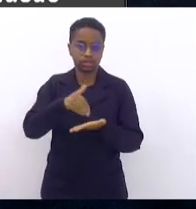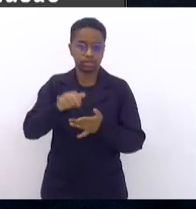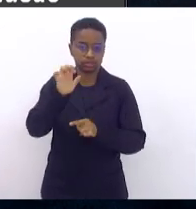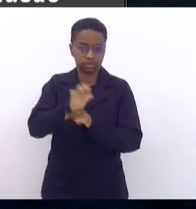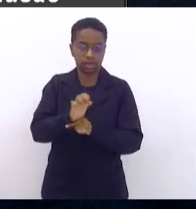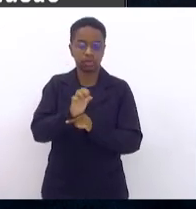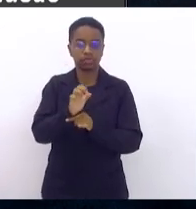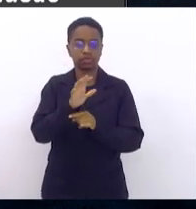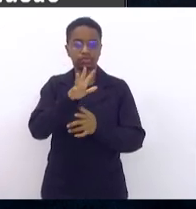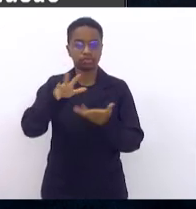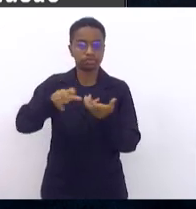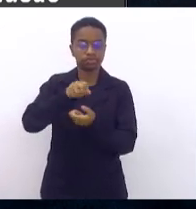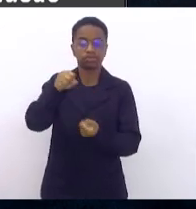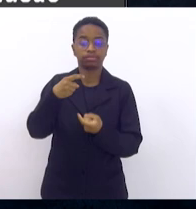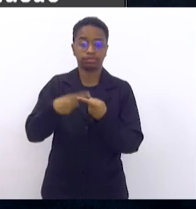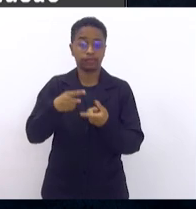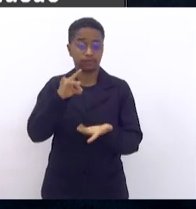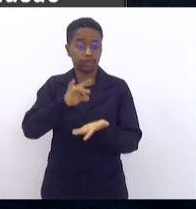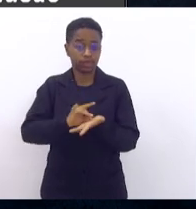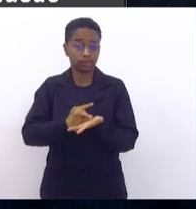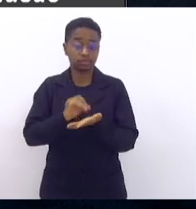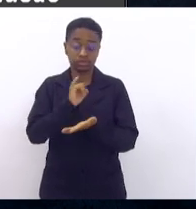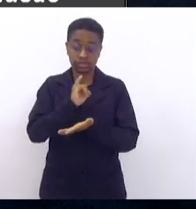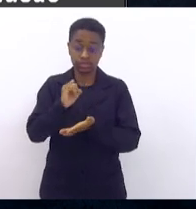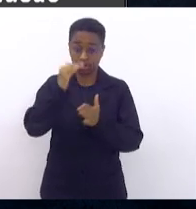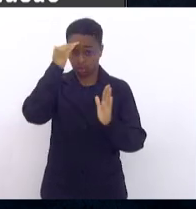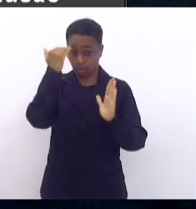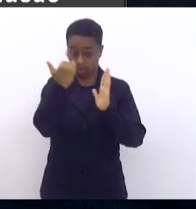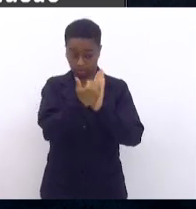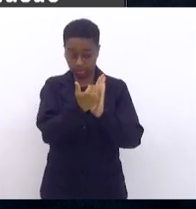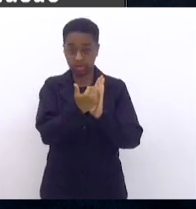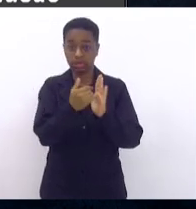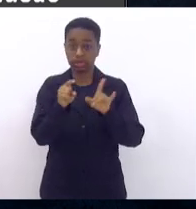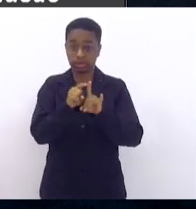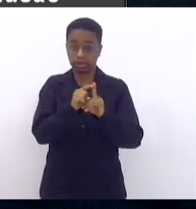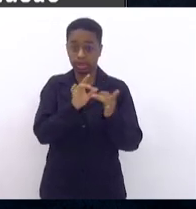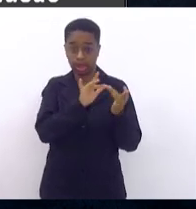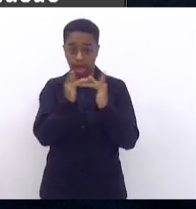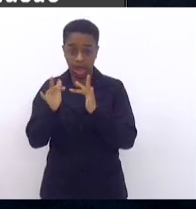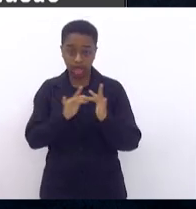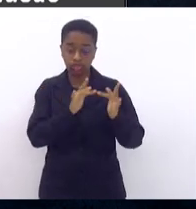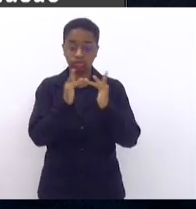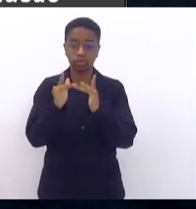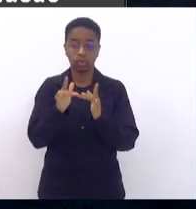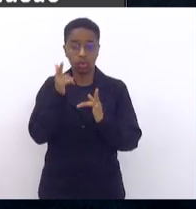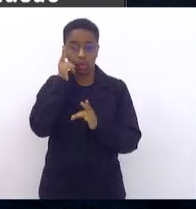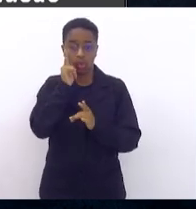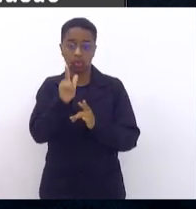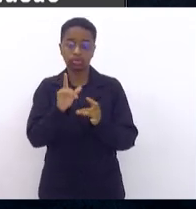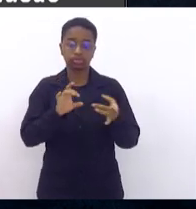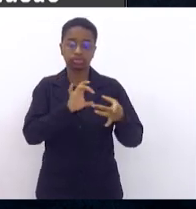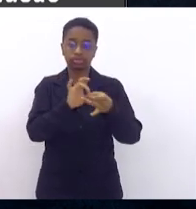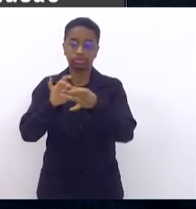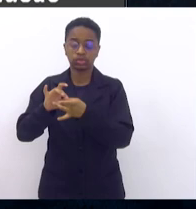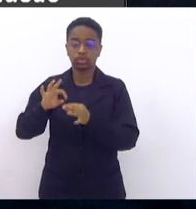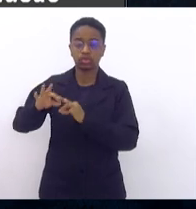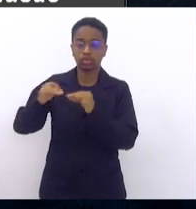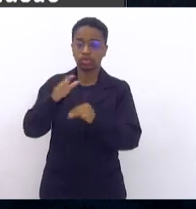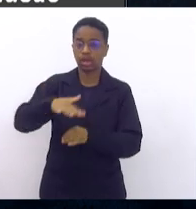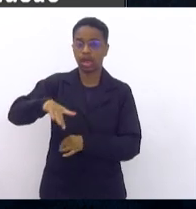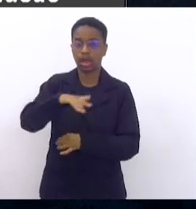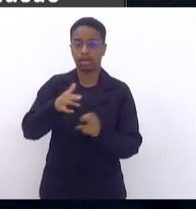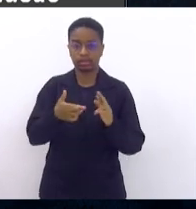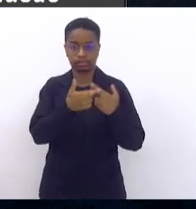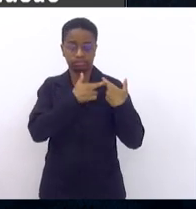sustentabilidade que efetivamente se elas forem cumpridas e articuladas com todos os setores responsáveis